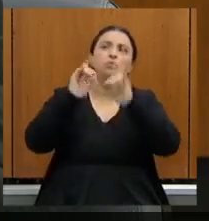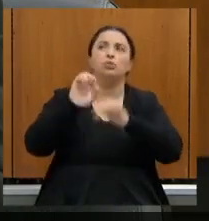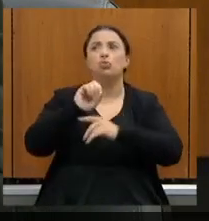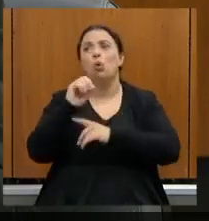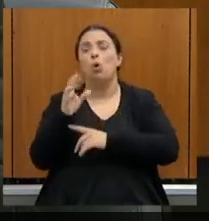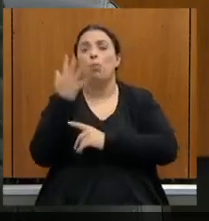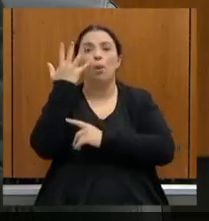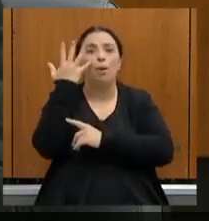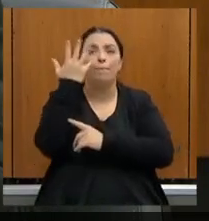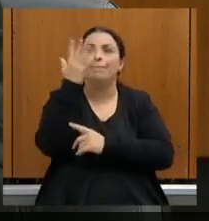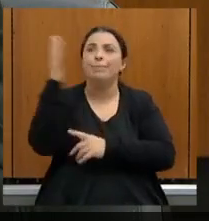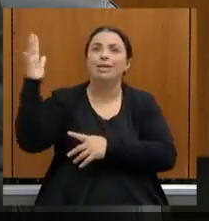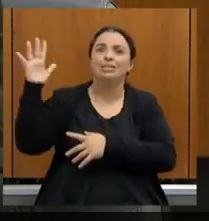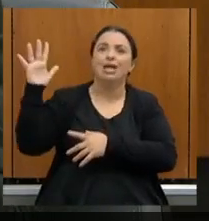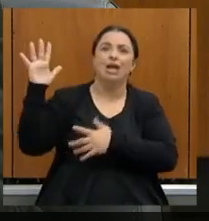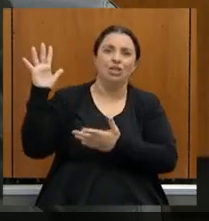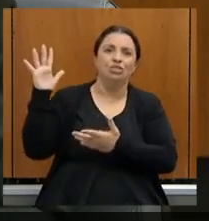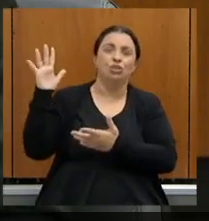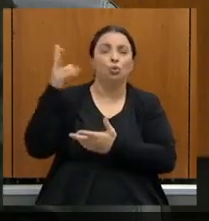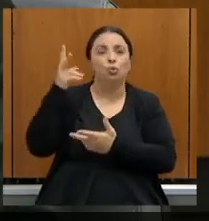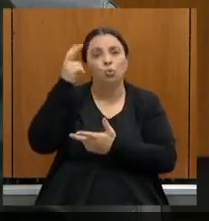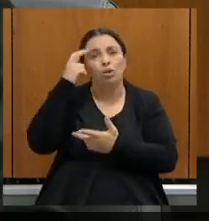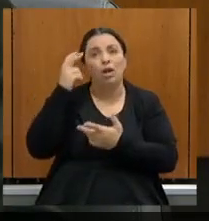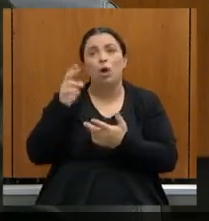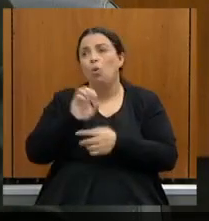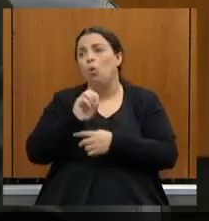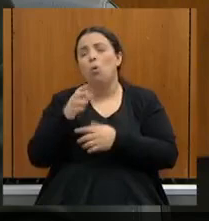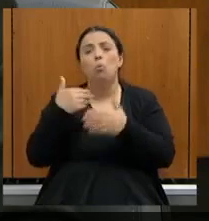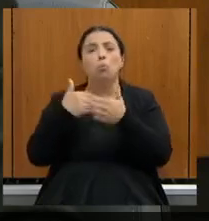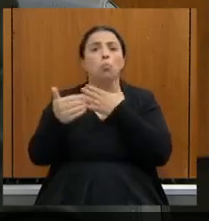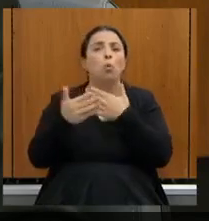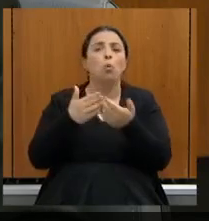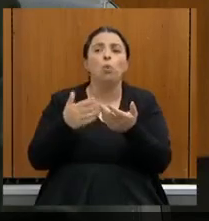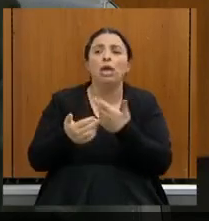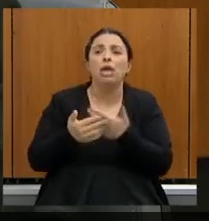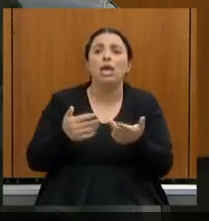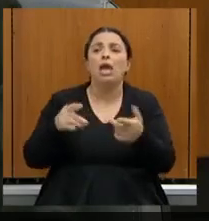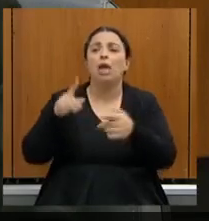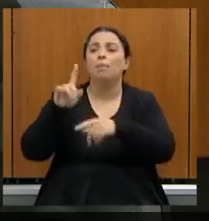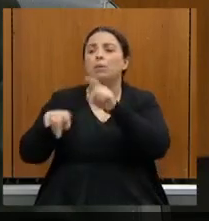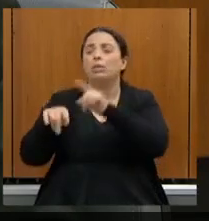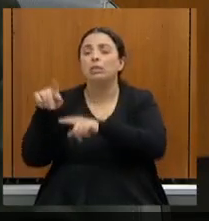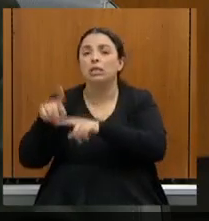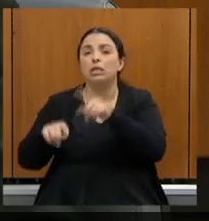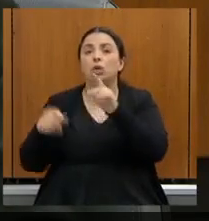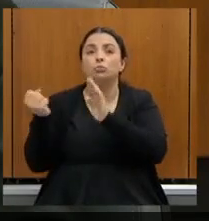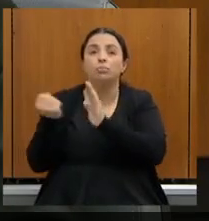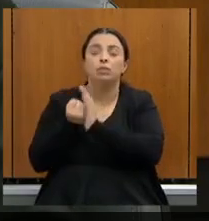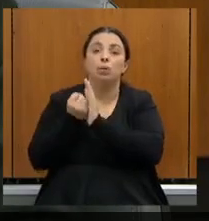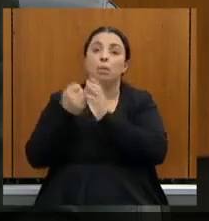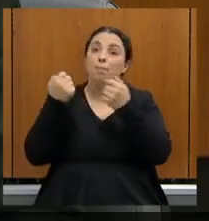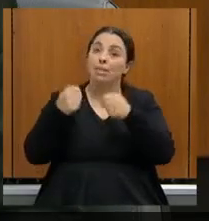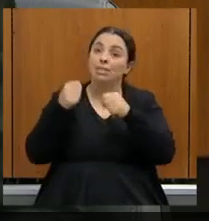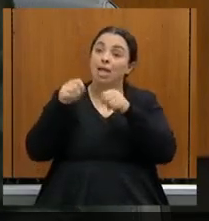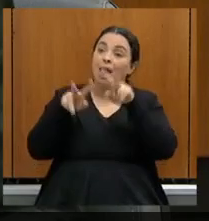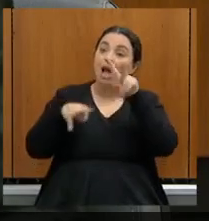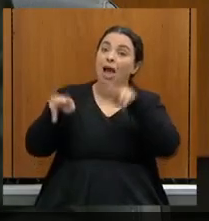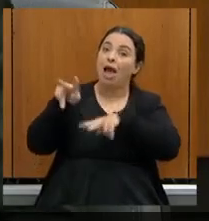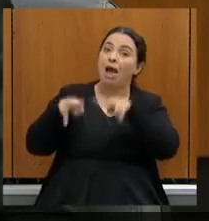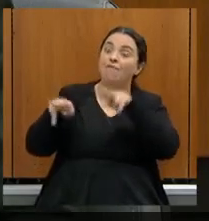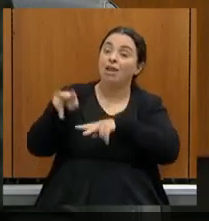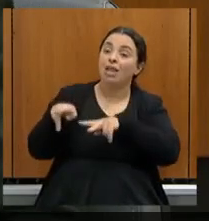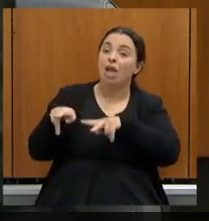que é o caso, seja ela para qualquer elemento. É preciso analisar também os aspectos econômicos e não